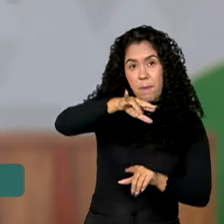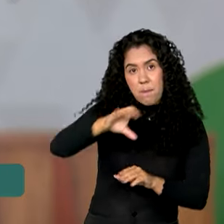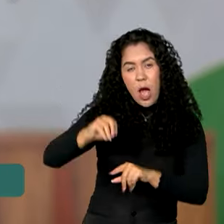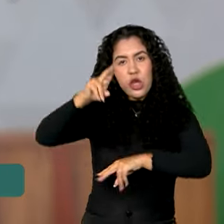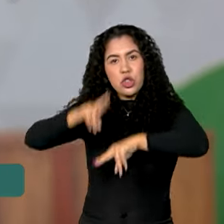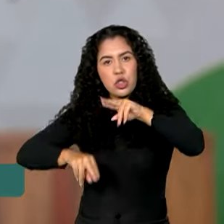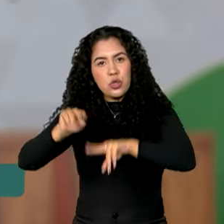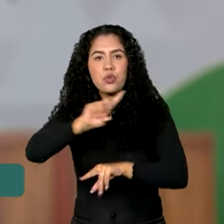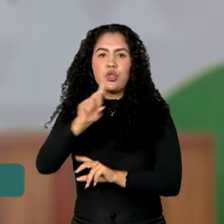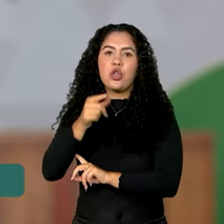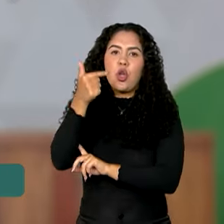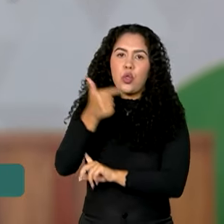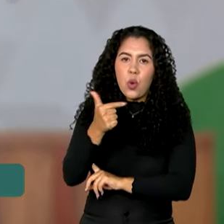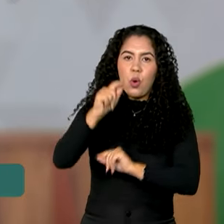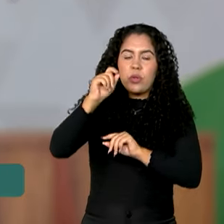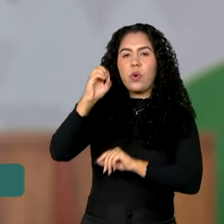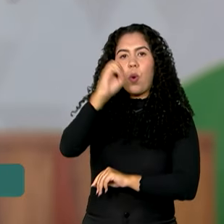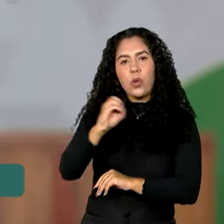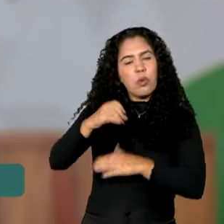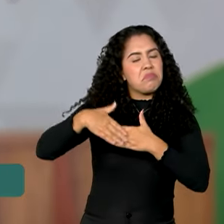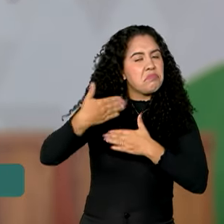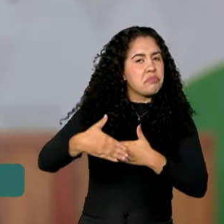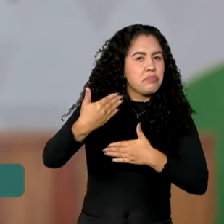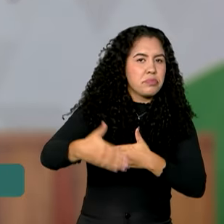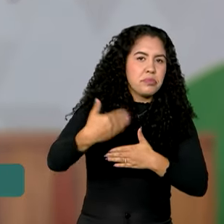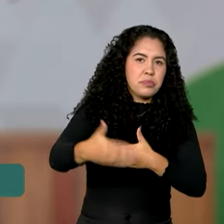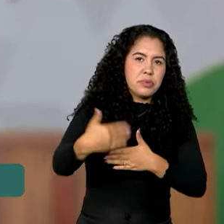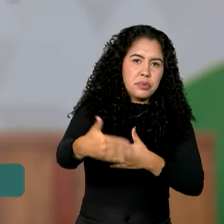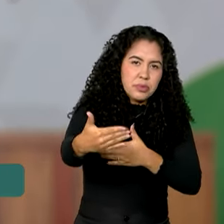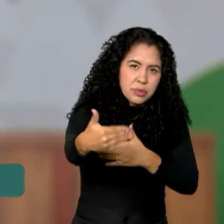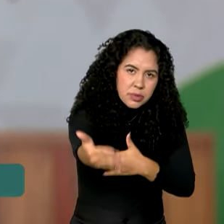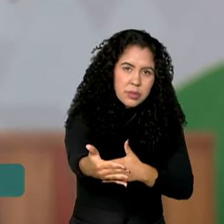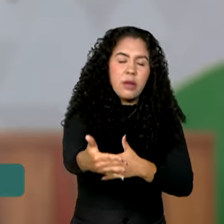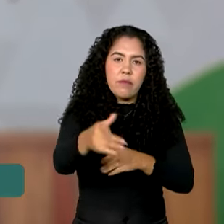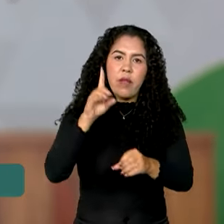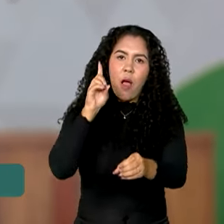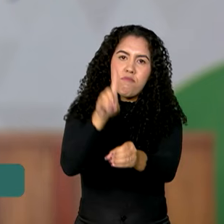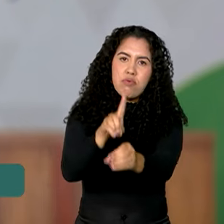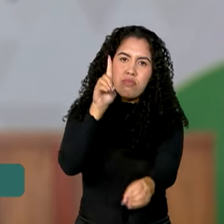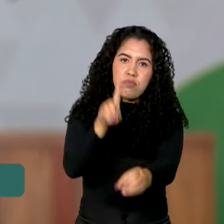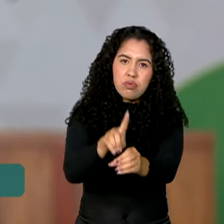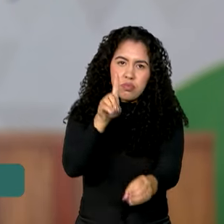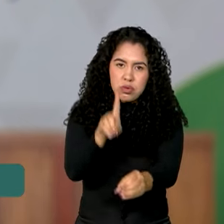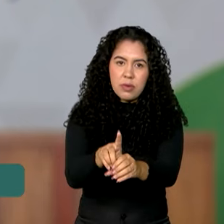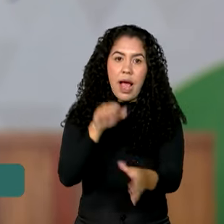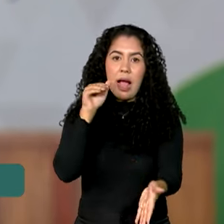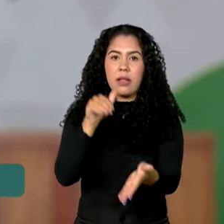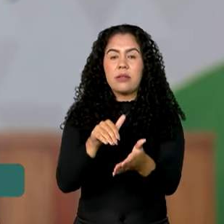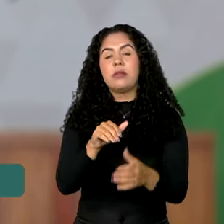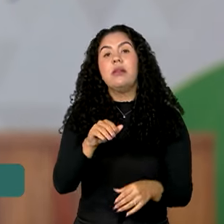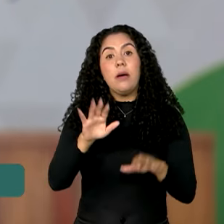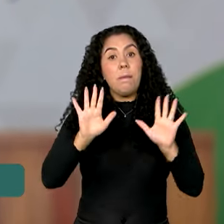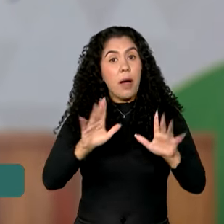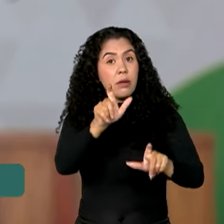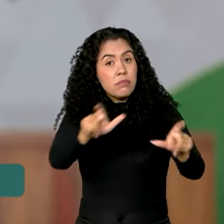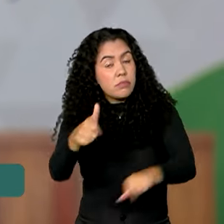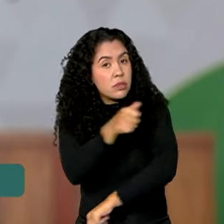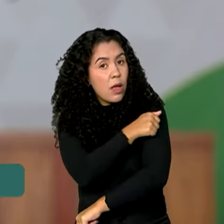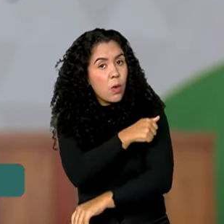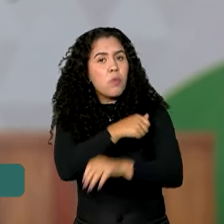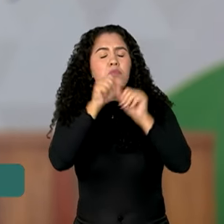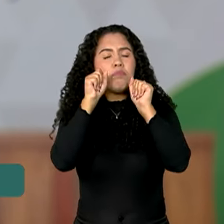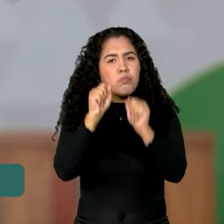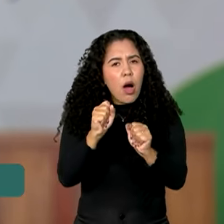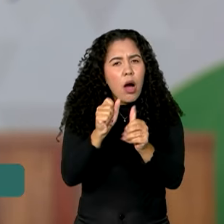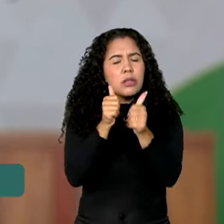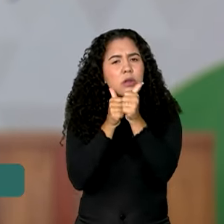outubro e assim por diante até novembro e dezembro, que vão receber no dia 7 de outubro. Os estudantes podem acompanhar